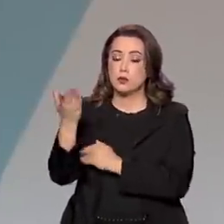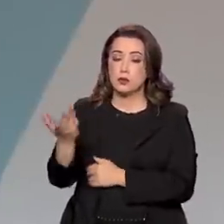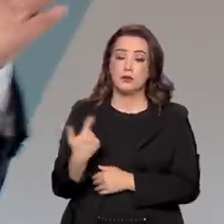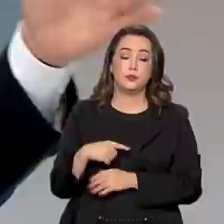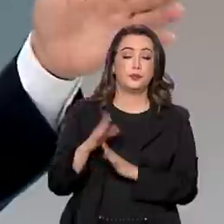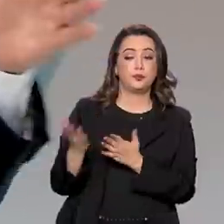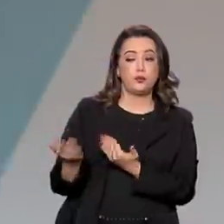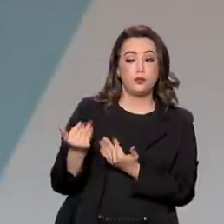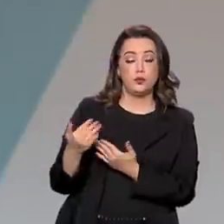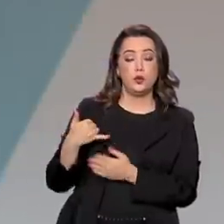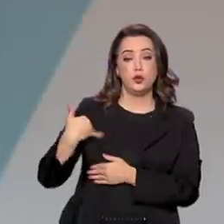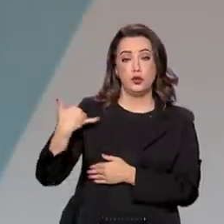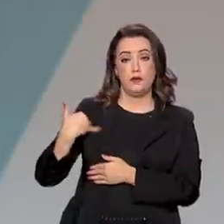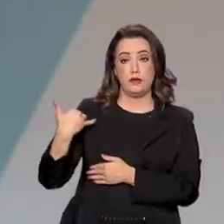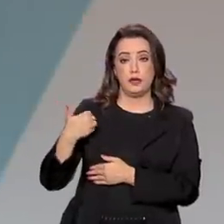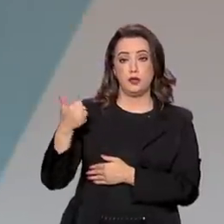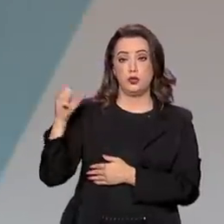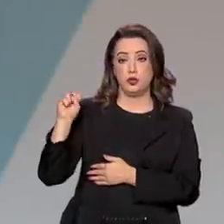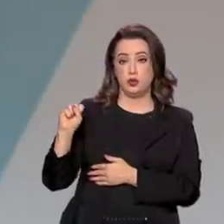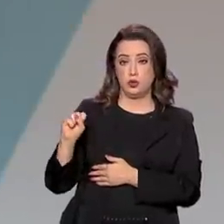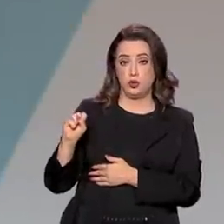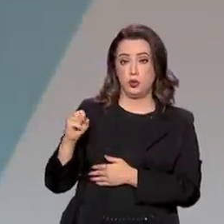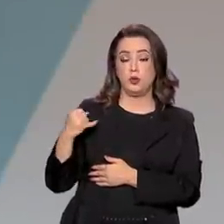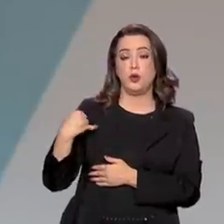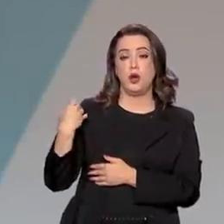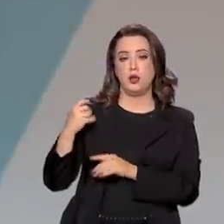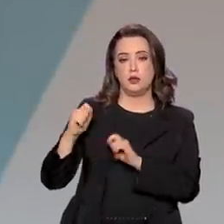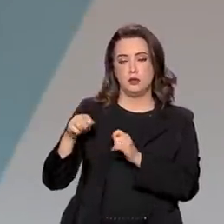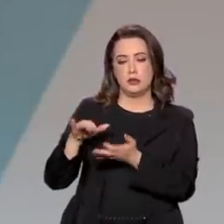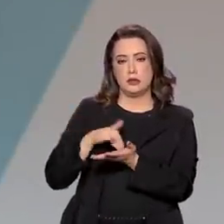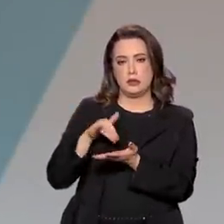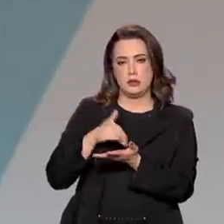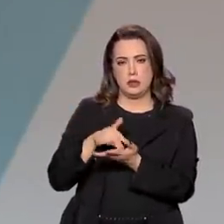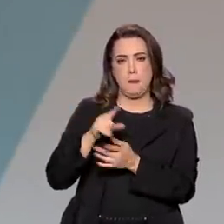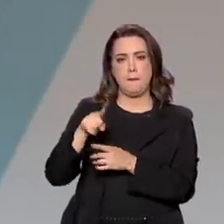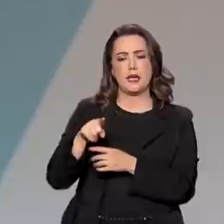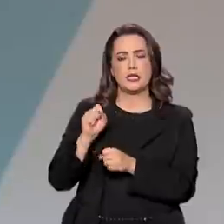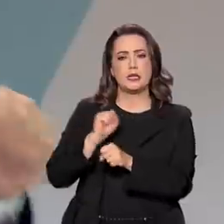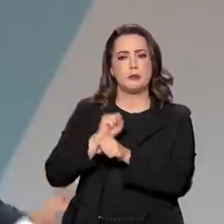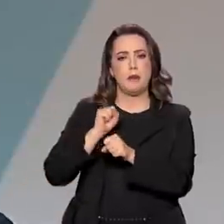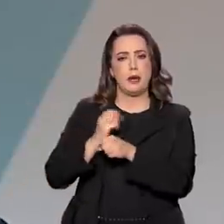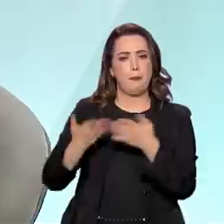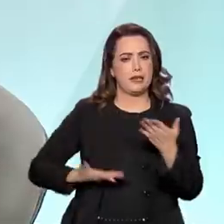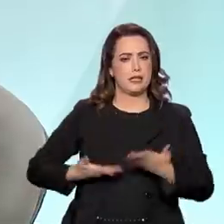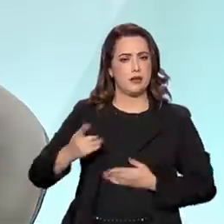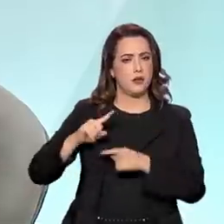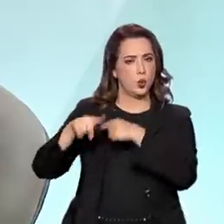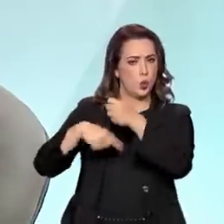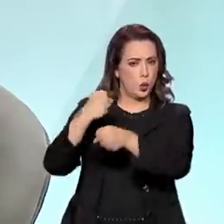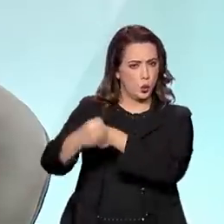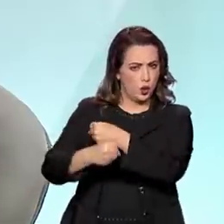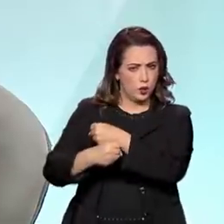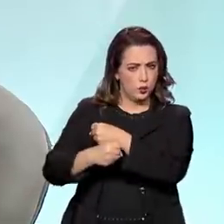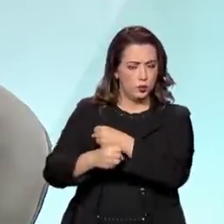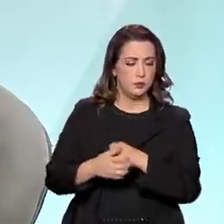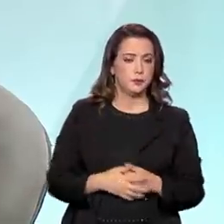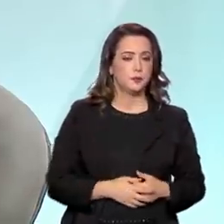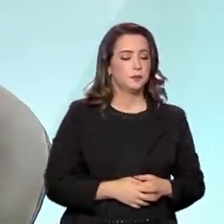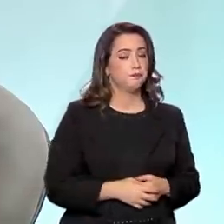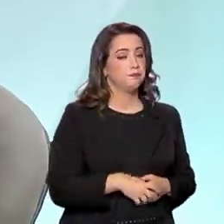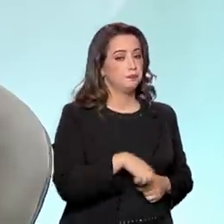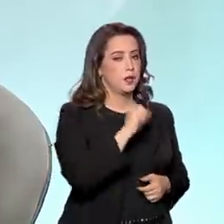anos ele se alista nesse período só que ele vai servir no ano subsequente se ele se ele está